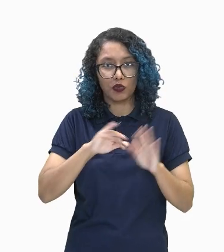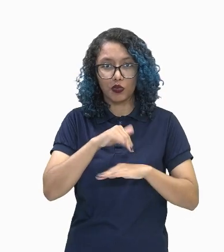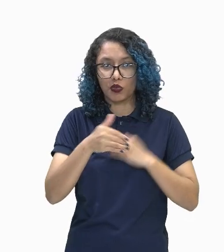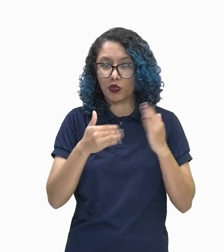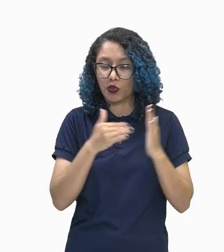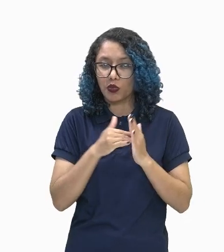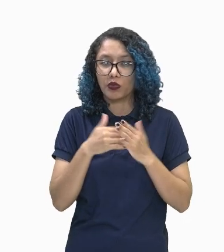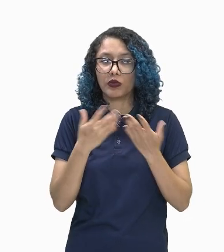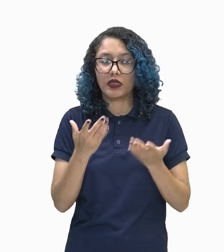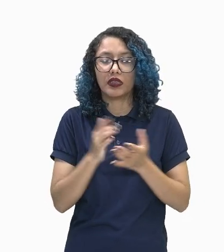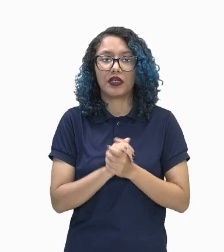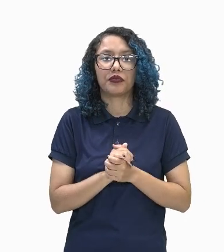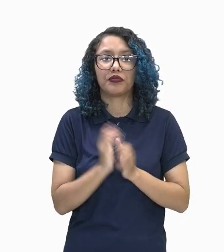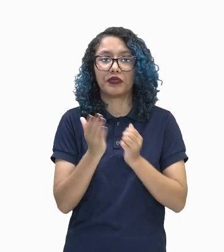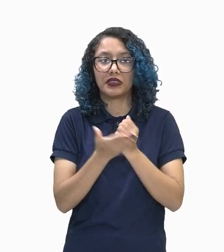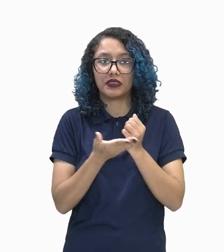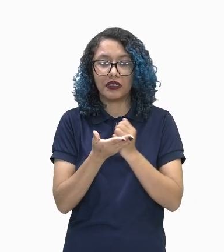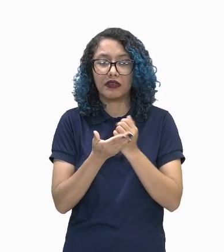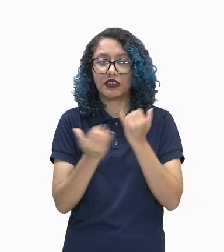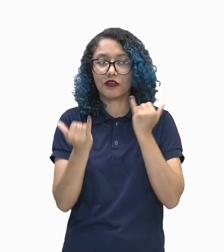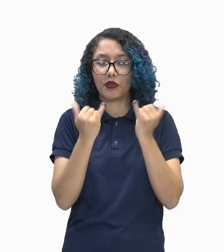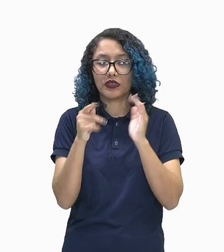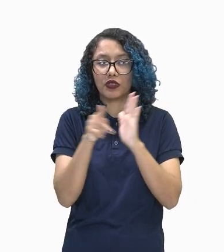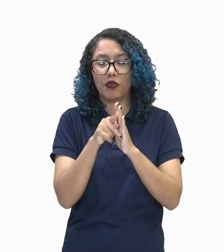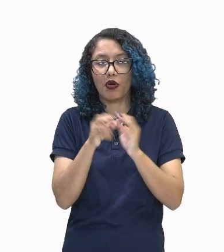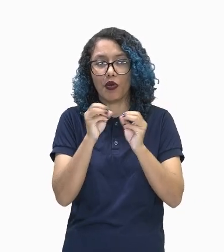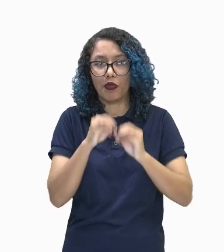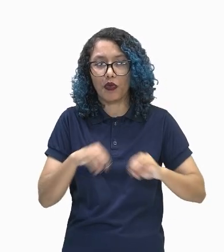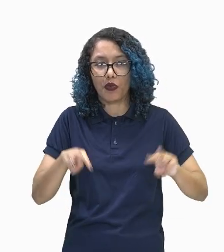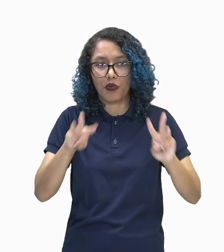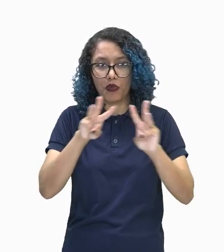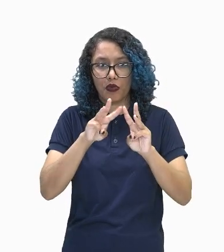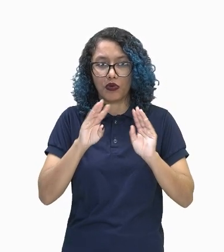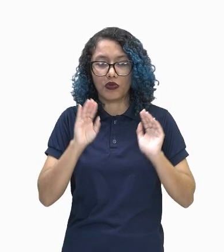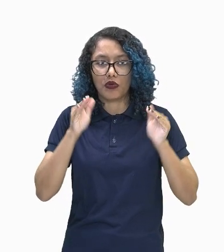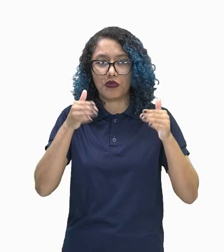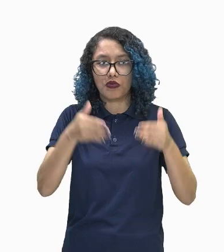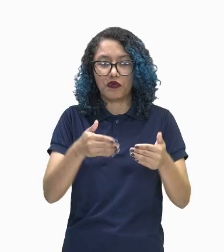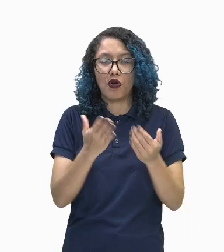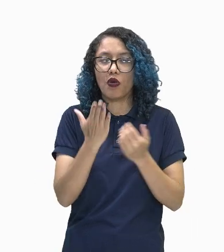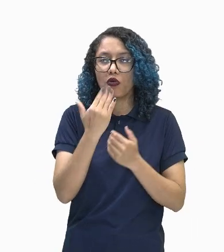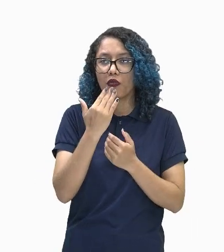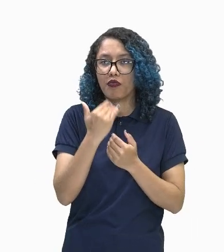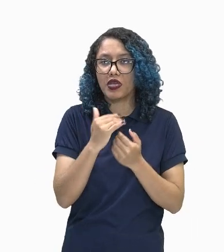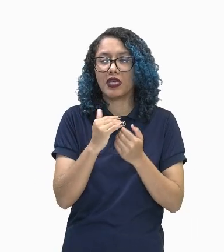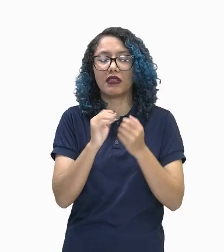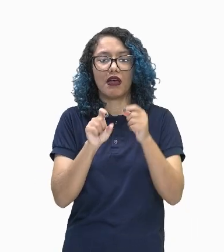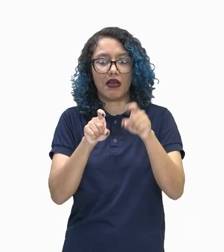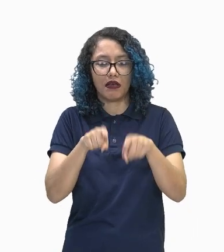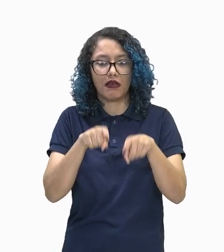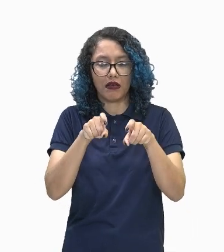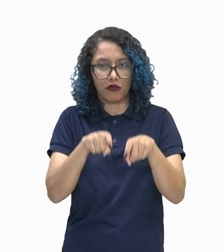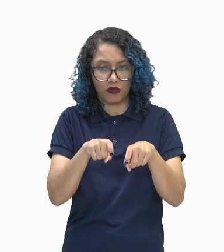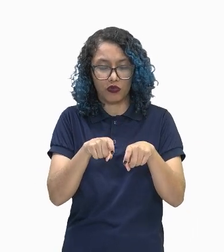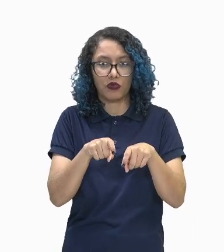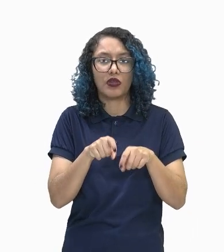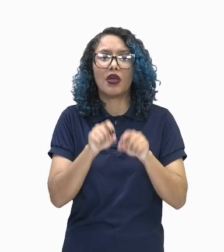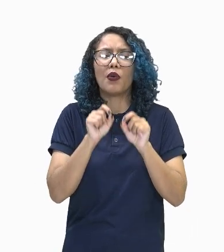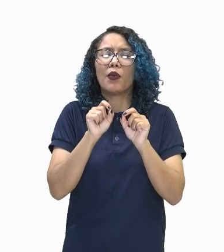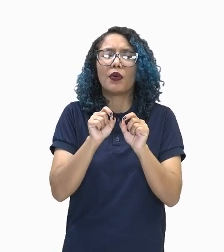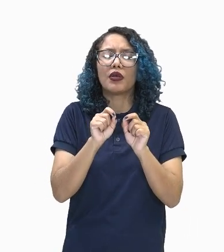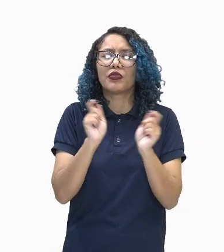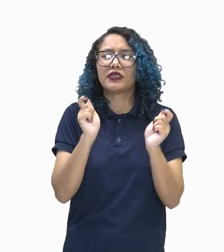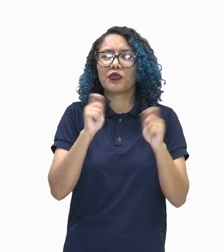da Organização das Nações Unidas para a Alimentação e Agricultura, para produzir